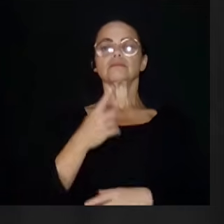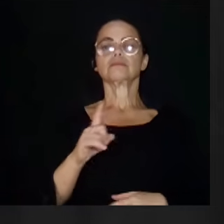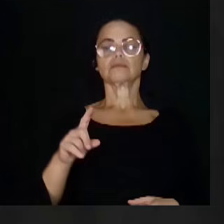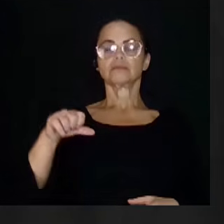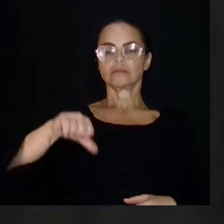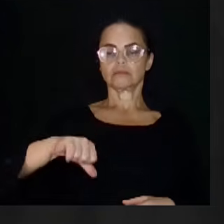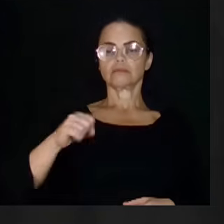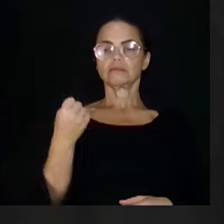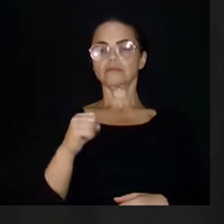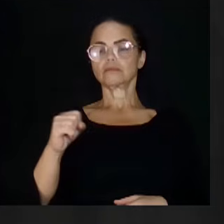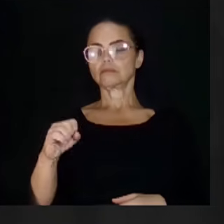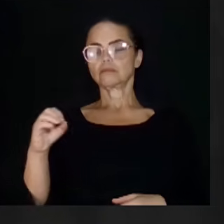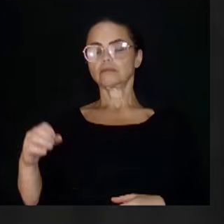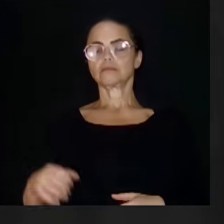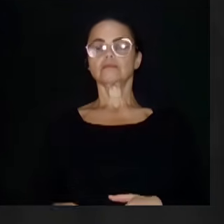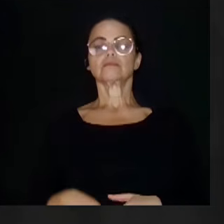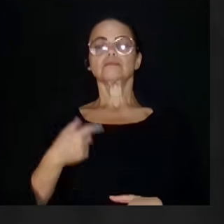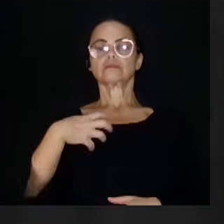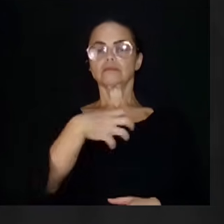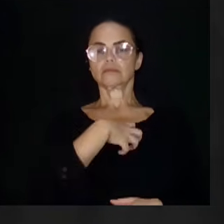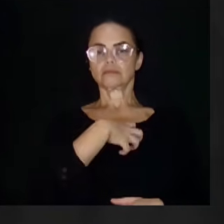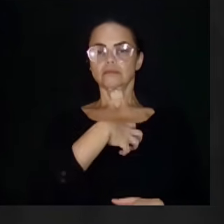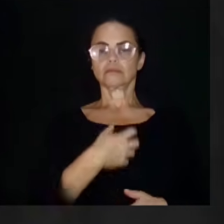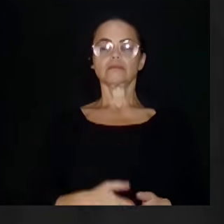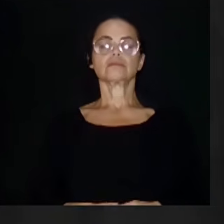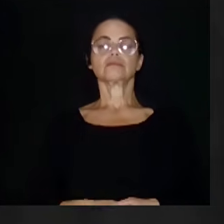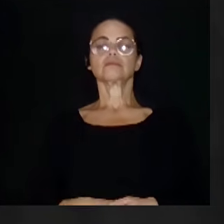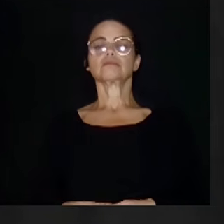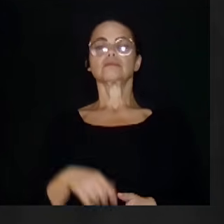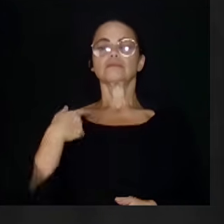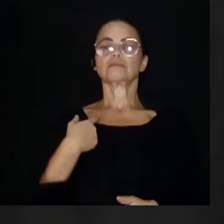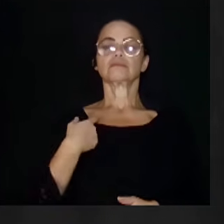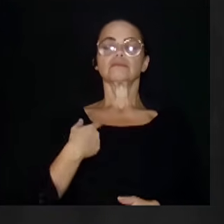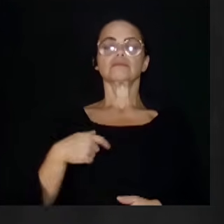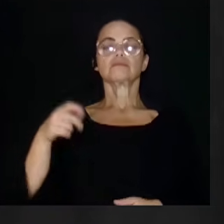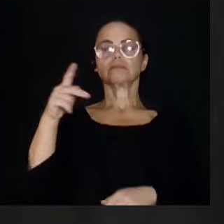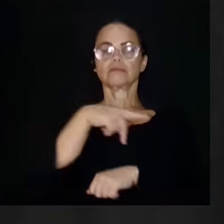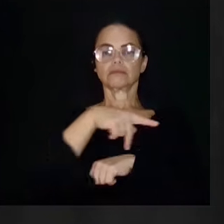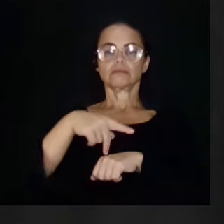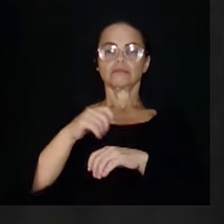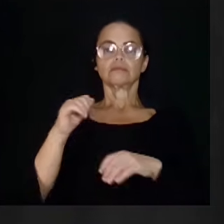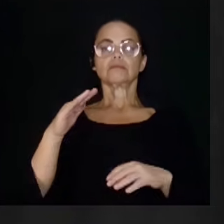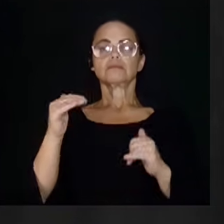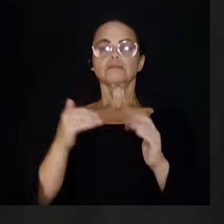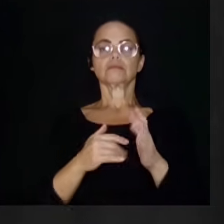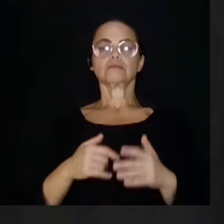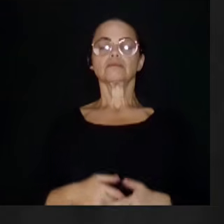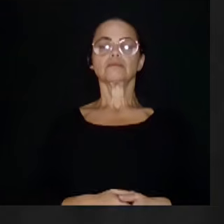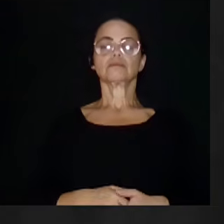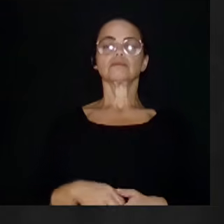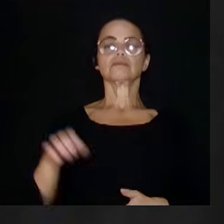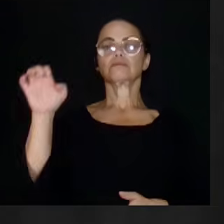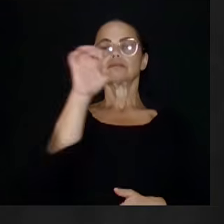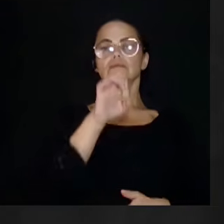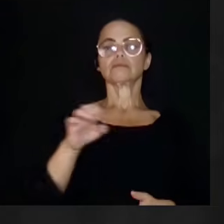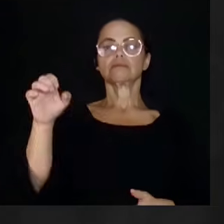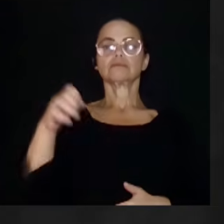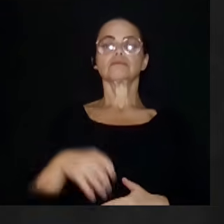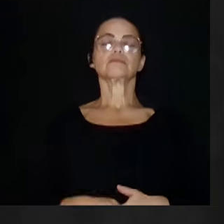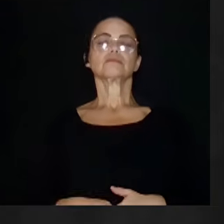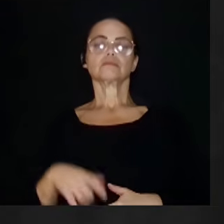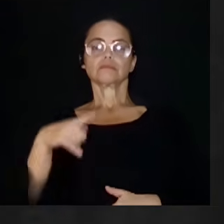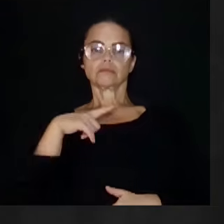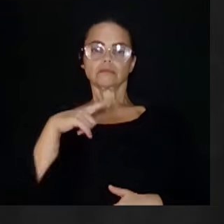né, e ela está praticamente no país inteiro, está em todos os estados. Então em todos os estados nós temos núcleos da